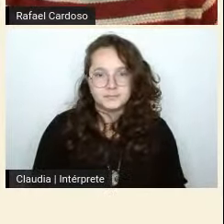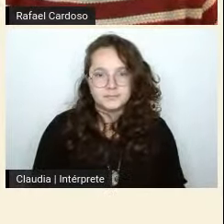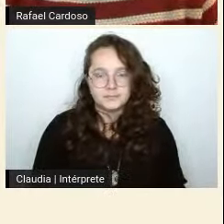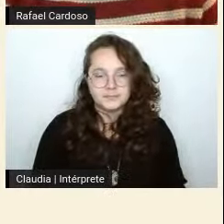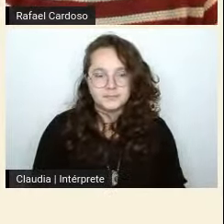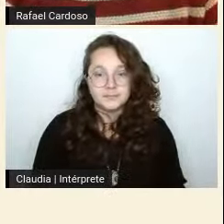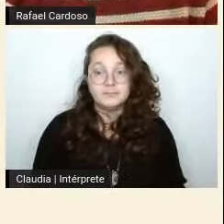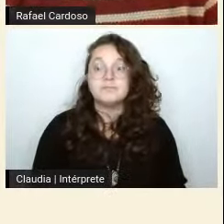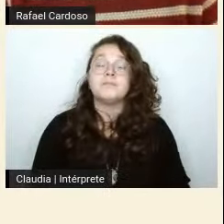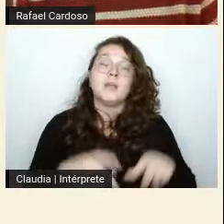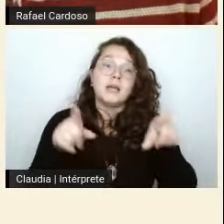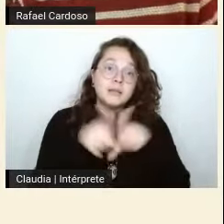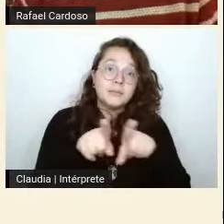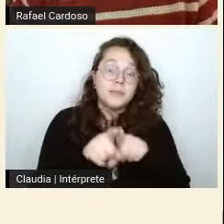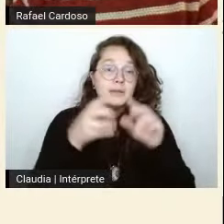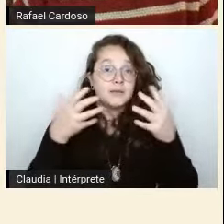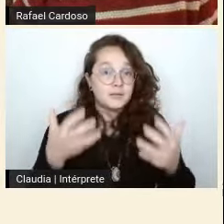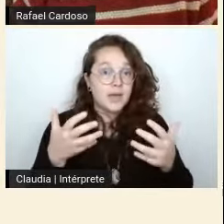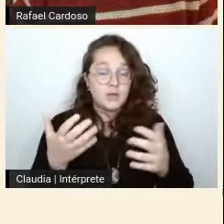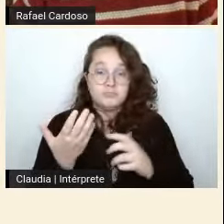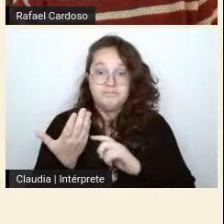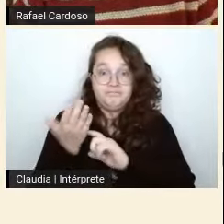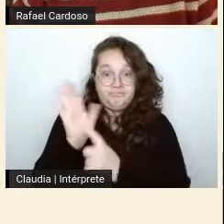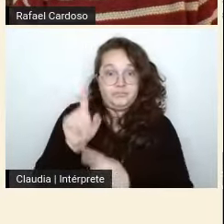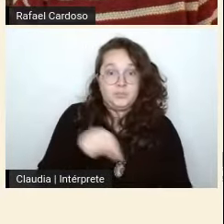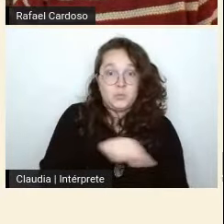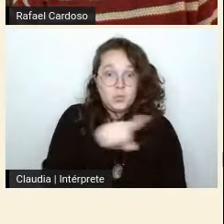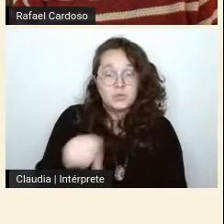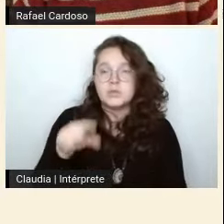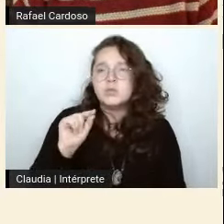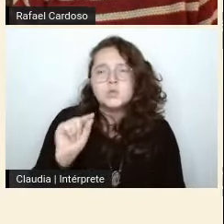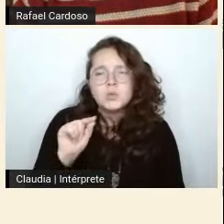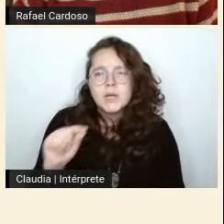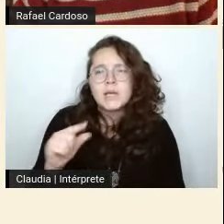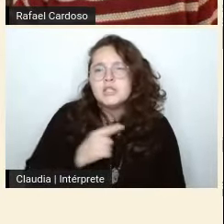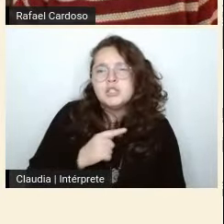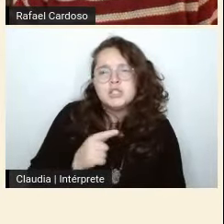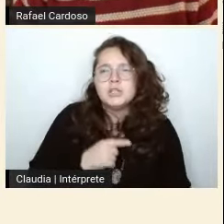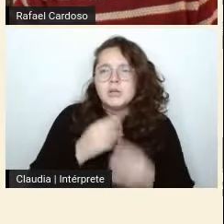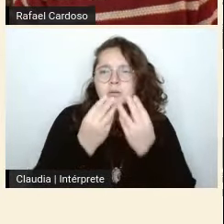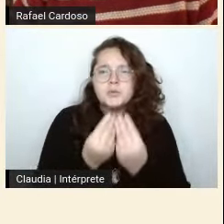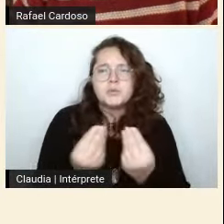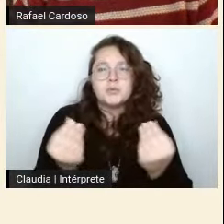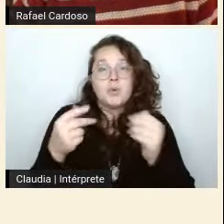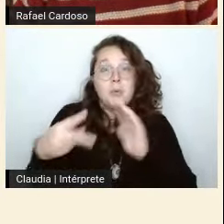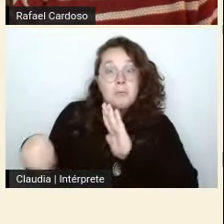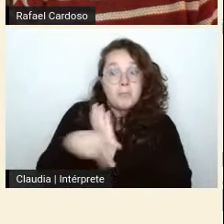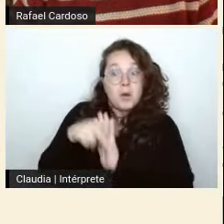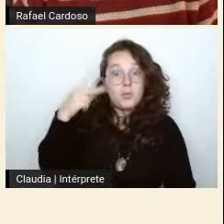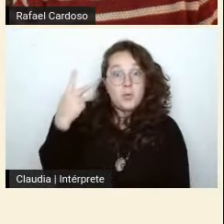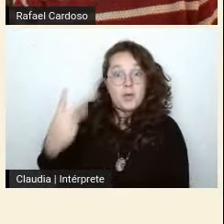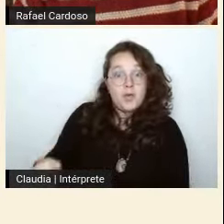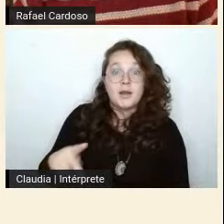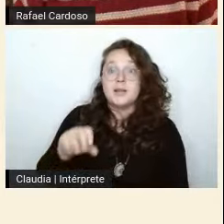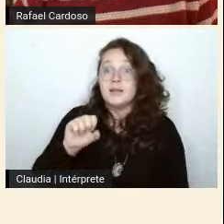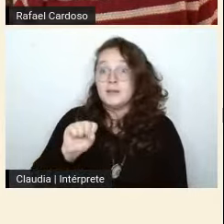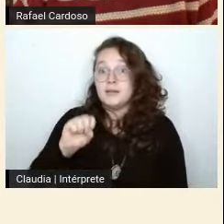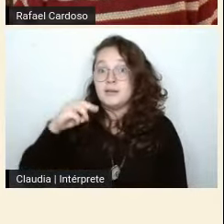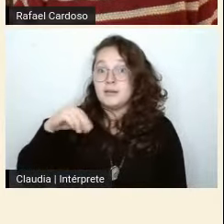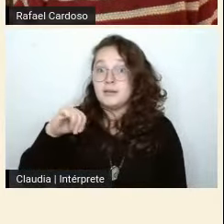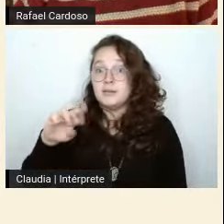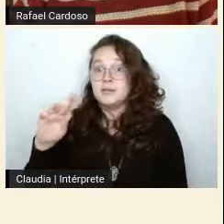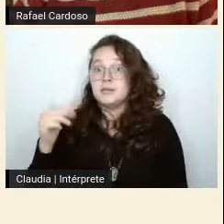Quero enfatizar o essencialismo da síntese intelectual operada por Smith, assim como o detalhe que